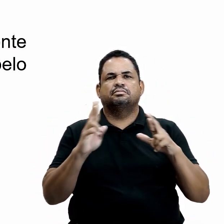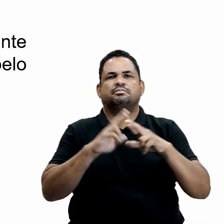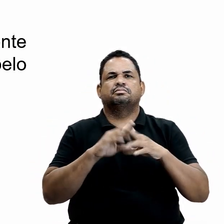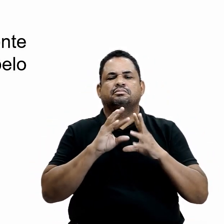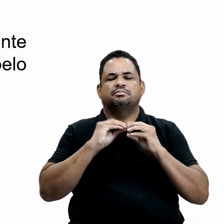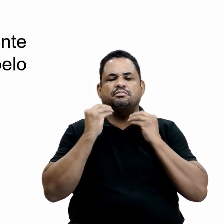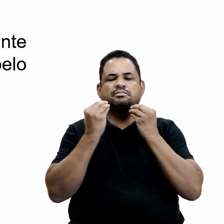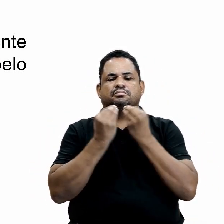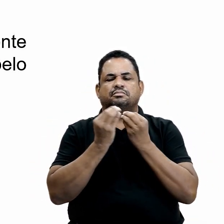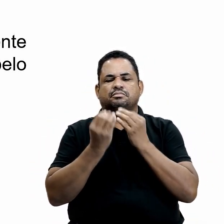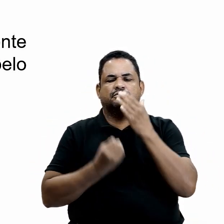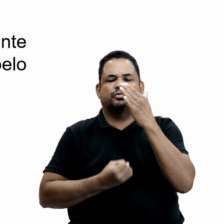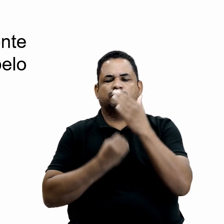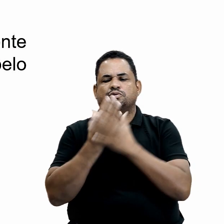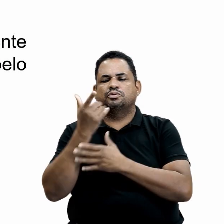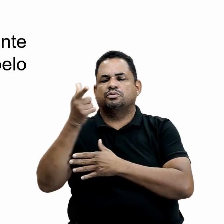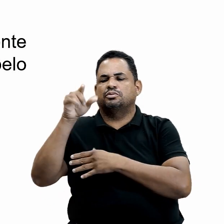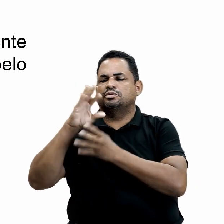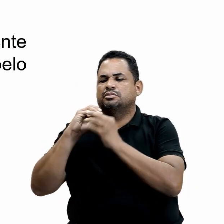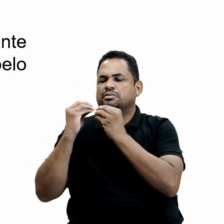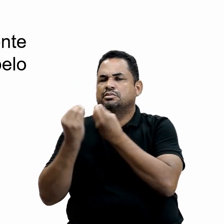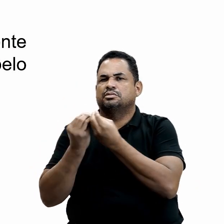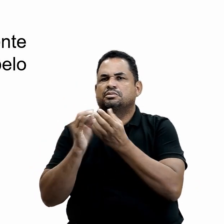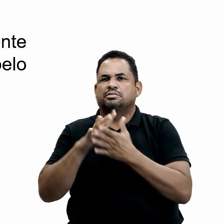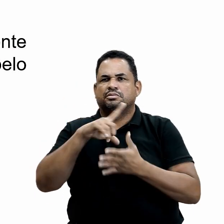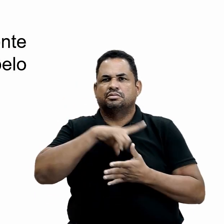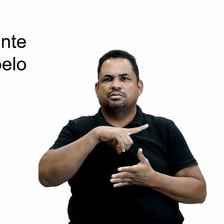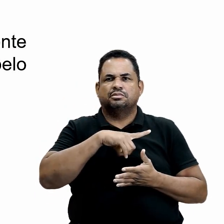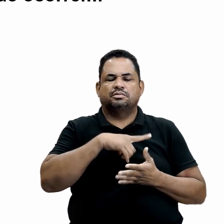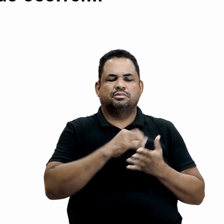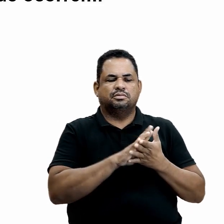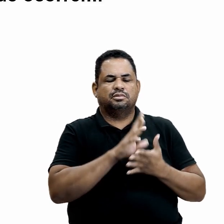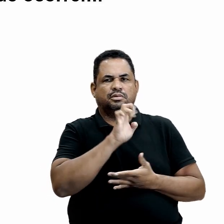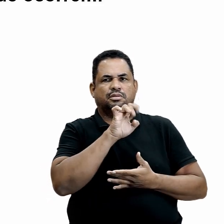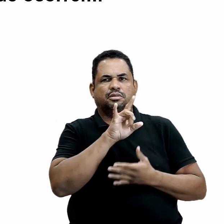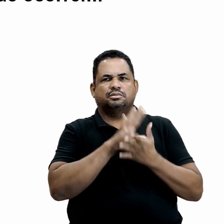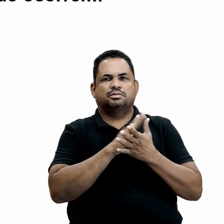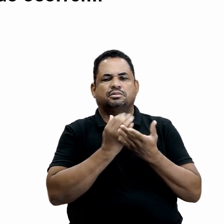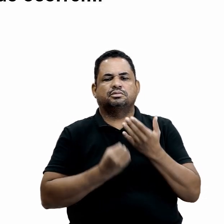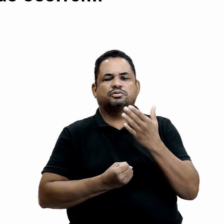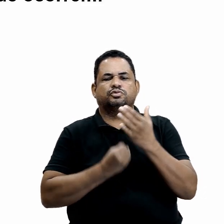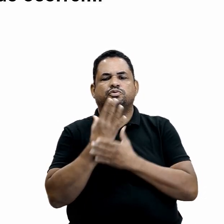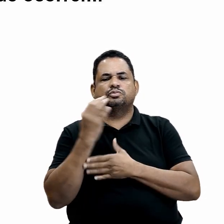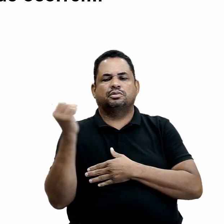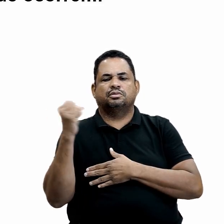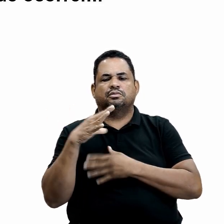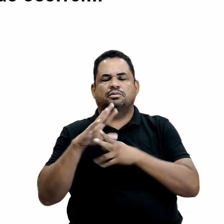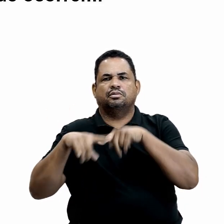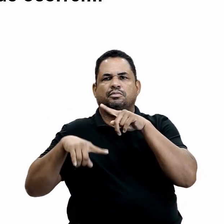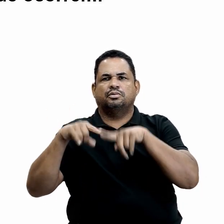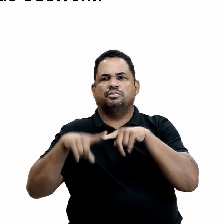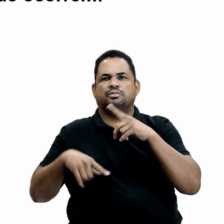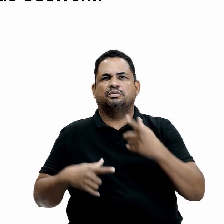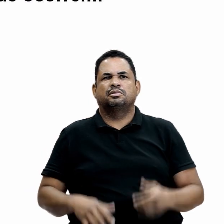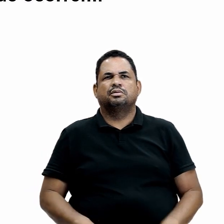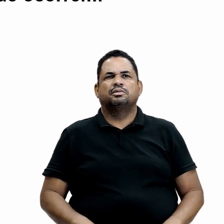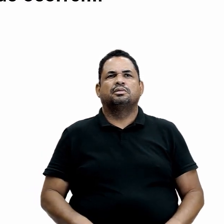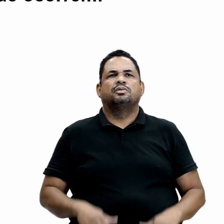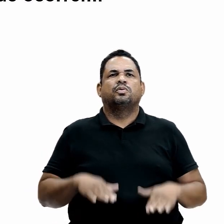para formar outras substâncias, nós temos reagente formando produto. Agora, ao se apresentar